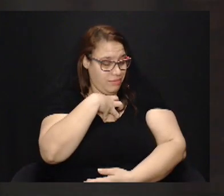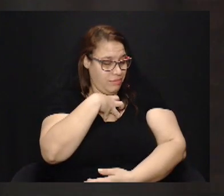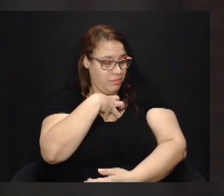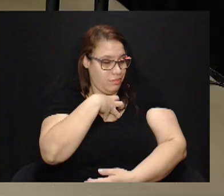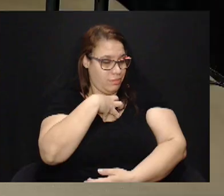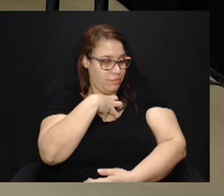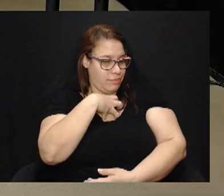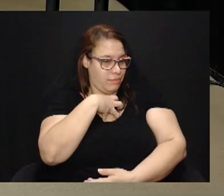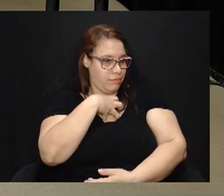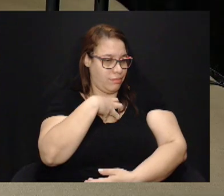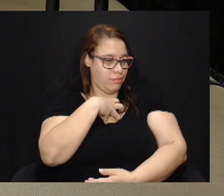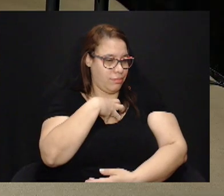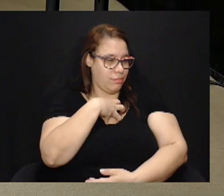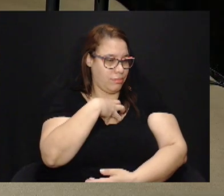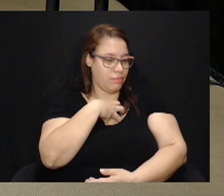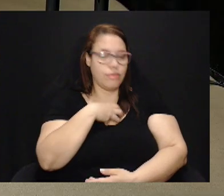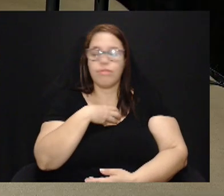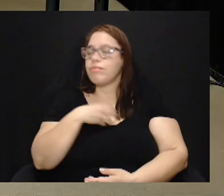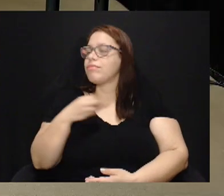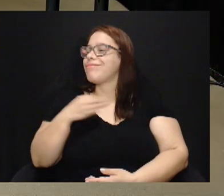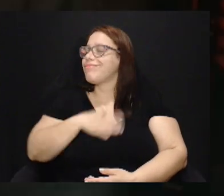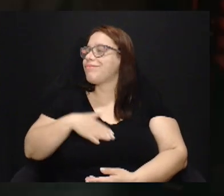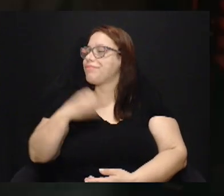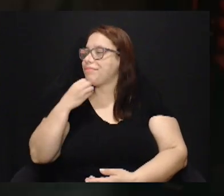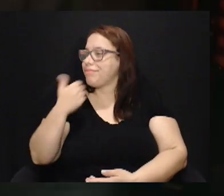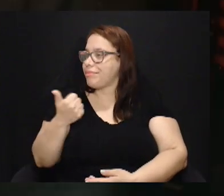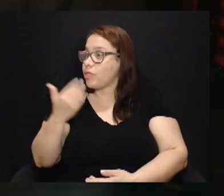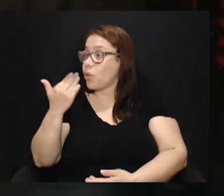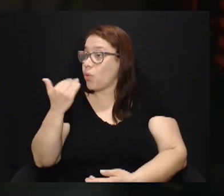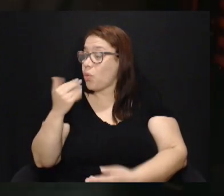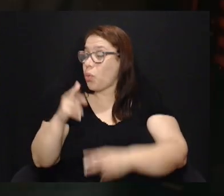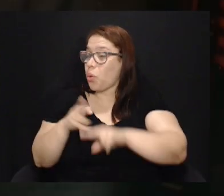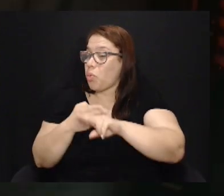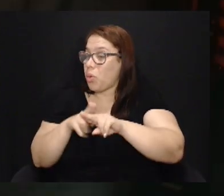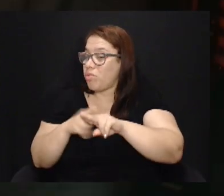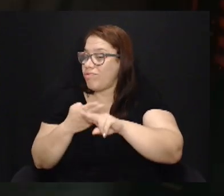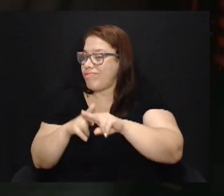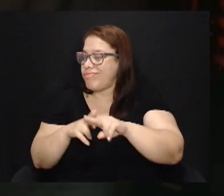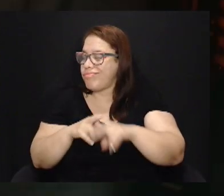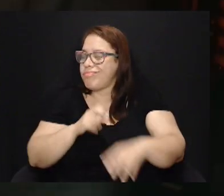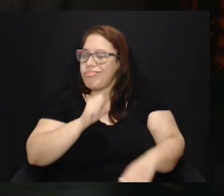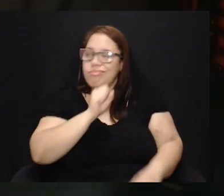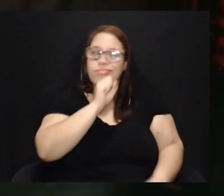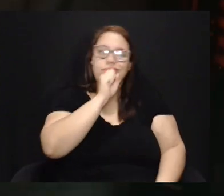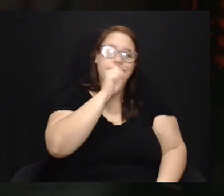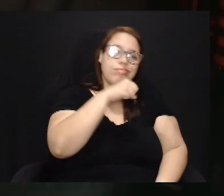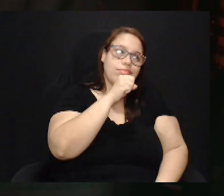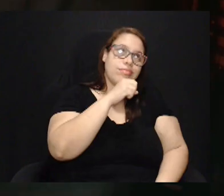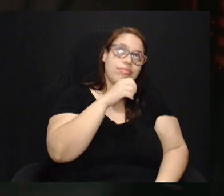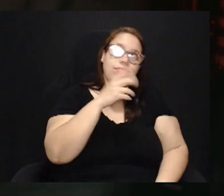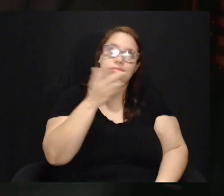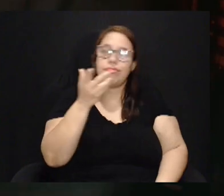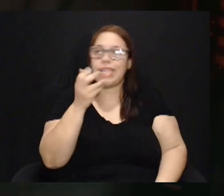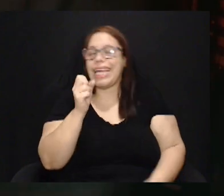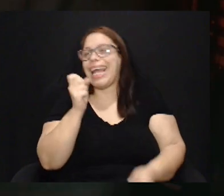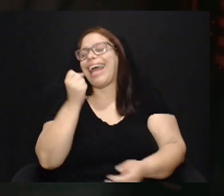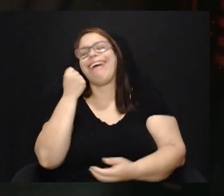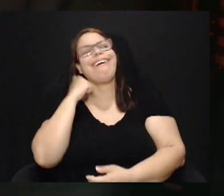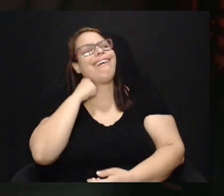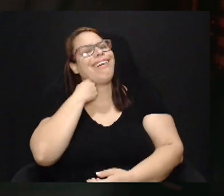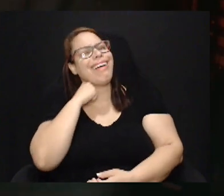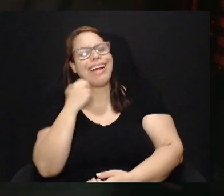essa sensação gostosa que é de comer um chocolatezinho, né? Tá estressada, vou comer um chocolate